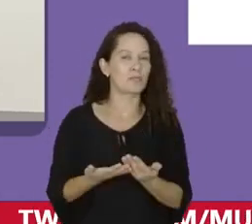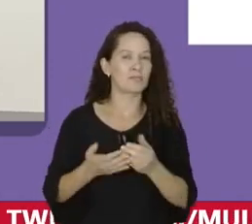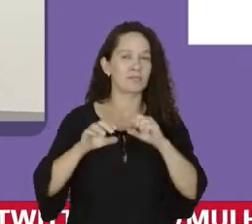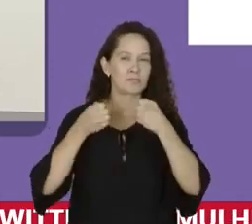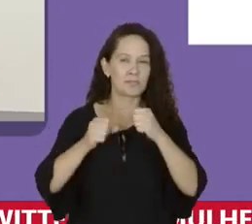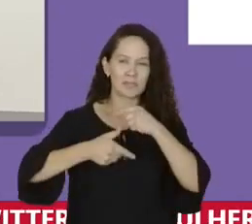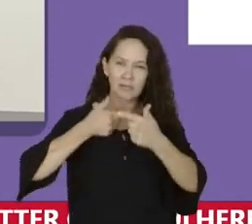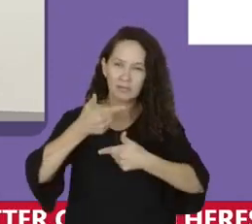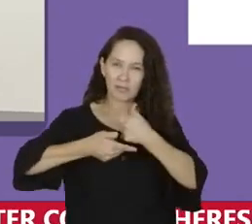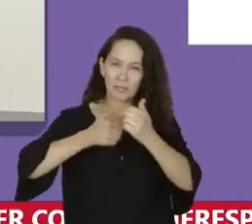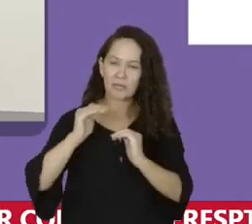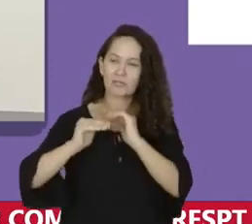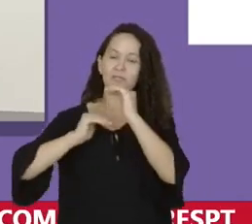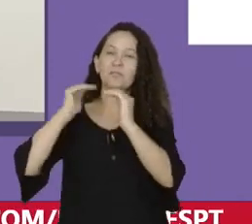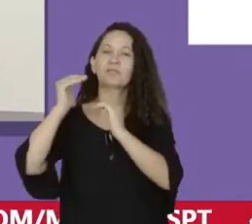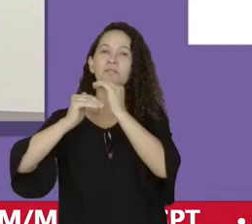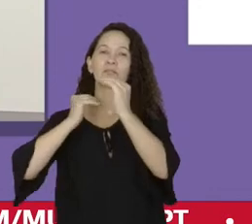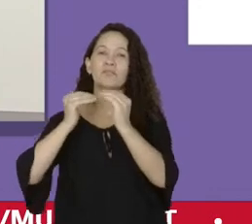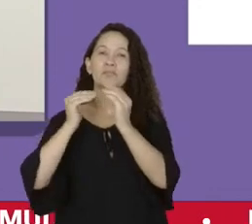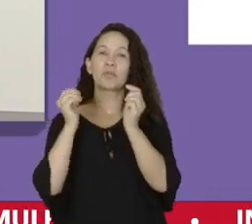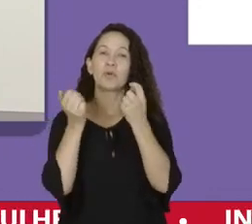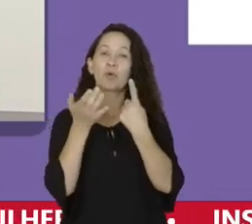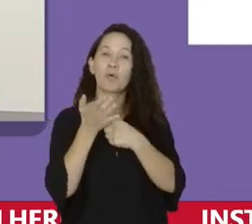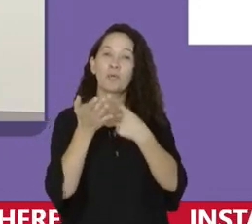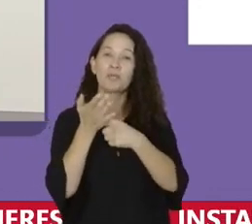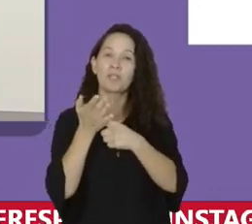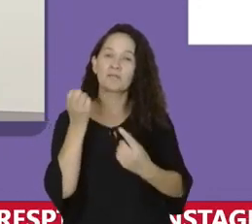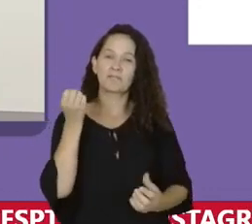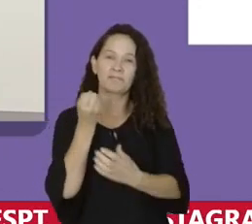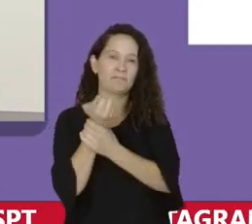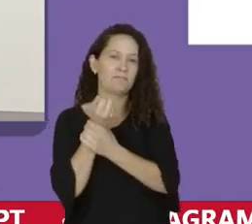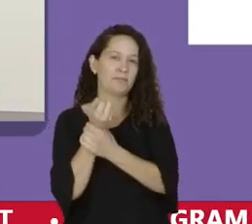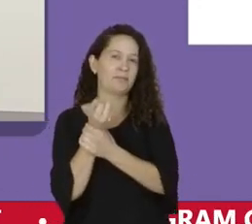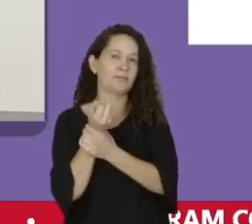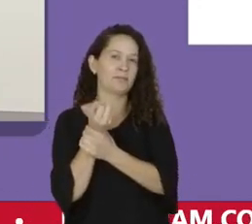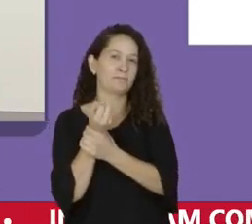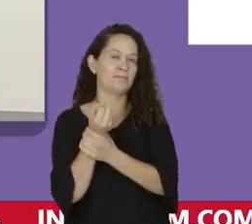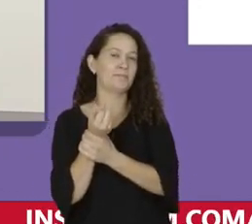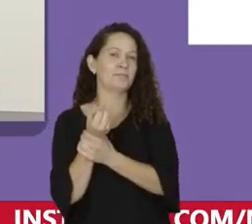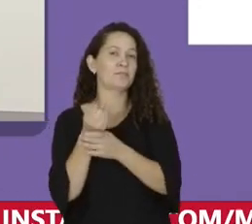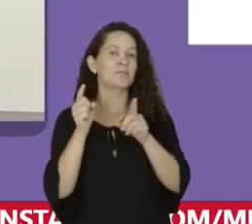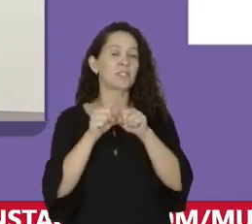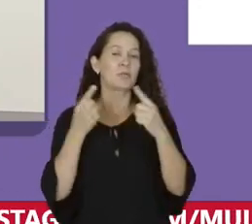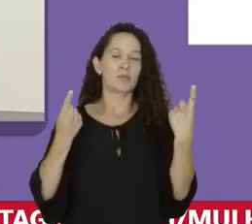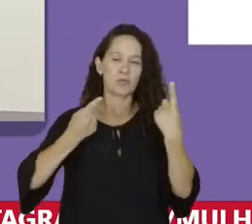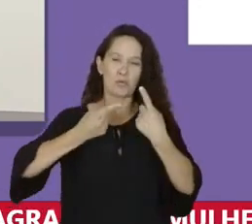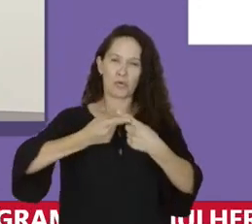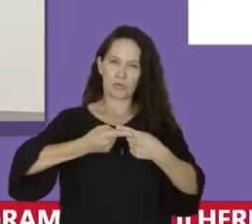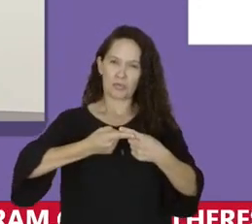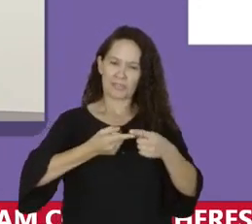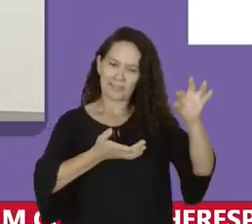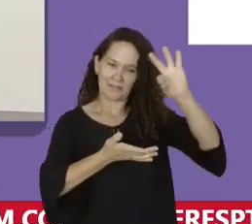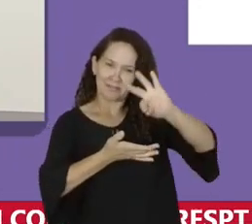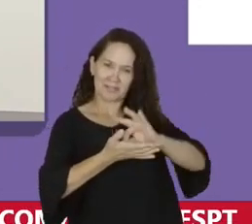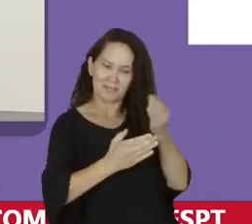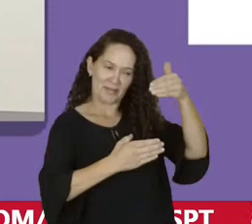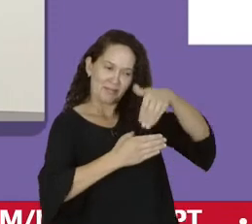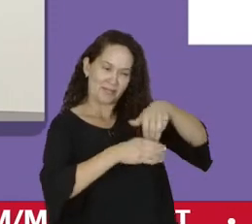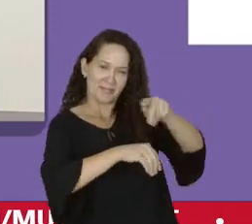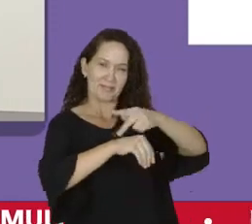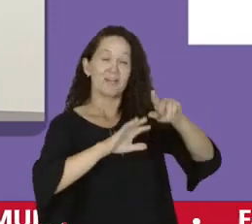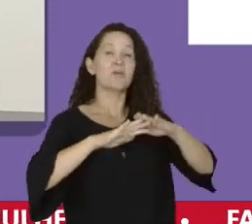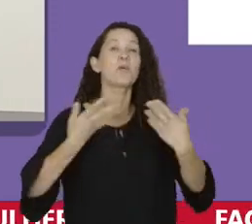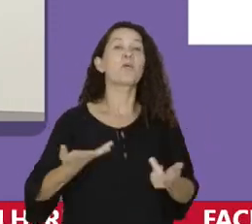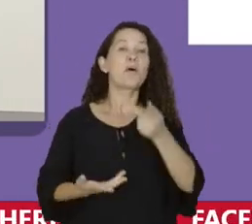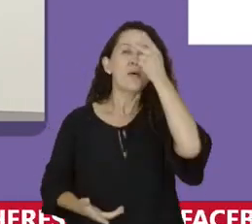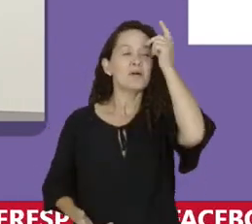preciso operar o desenvolvimento casado com a segurança, isso era um binômio, e combater os inimigos internos. E quem